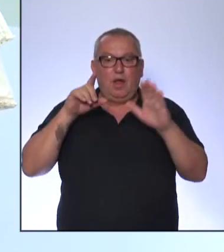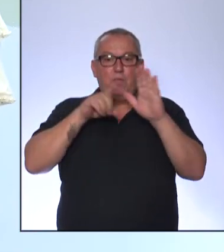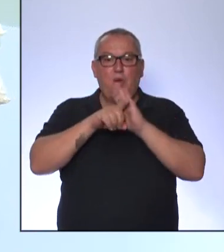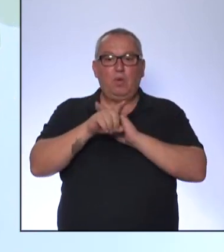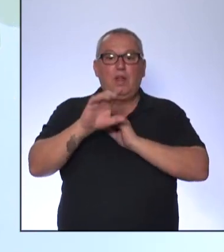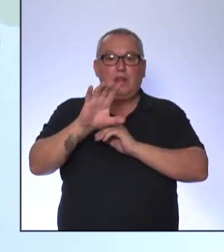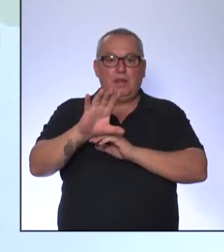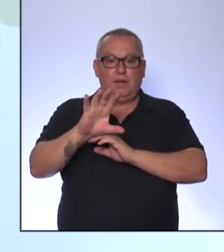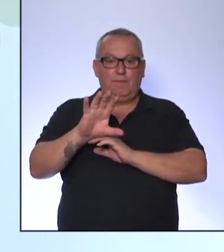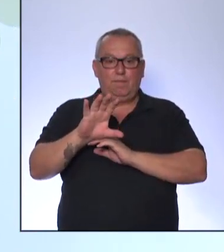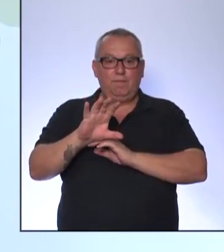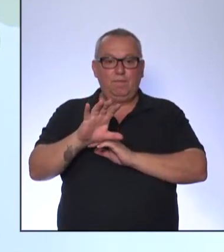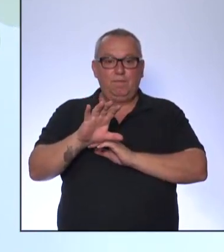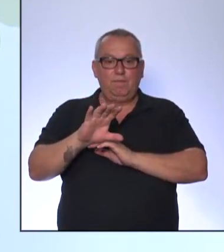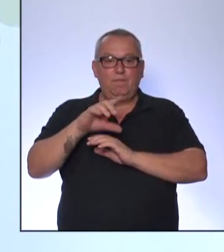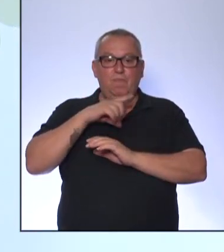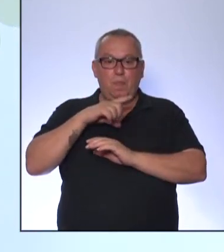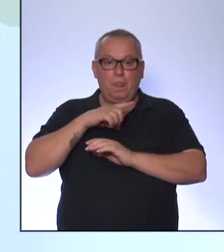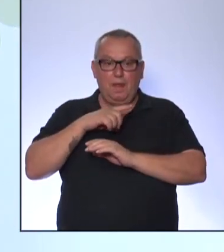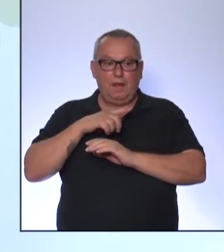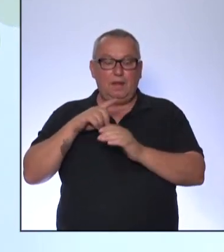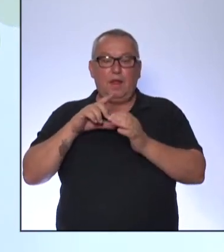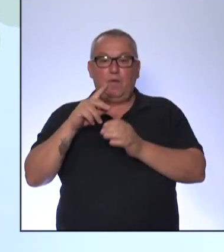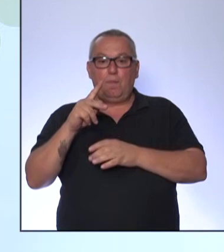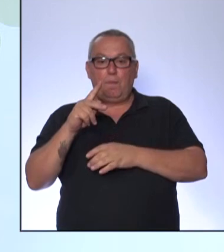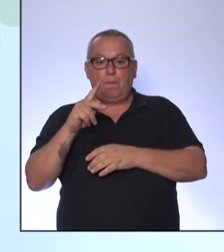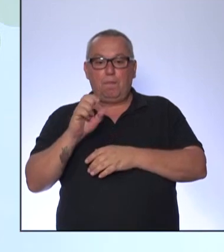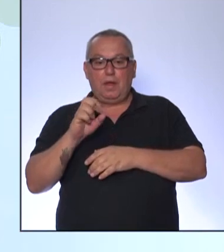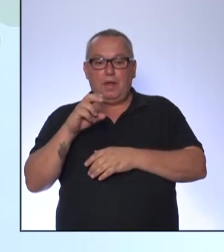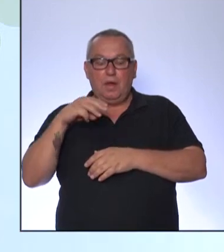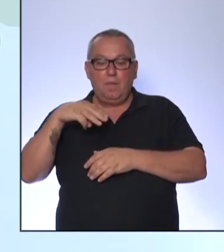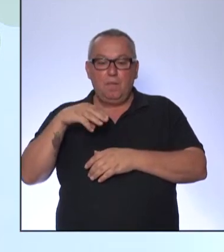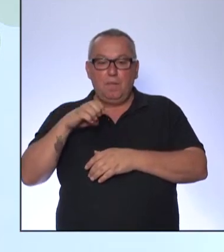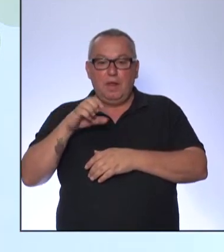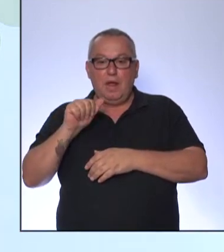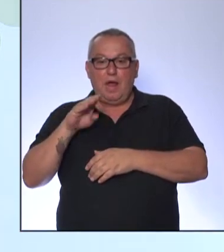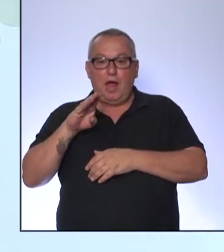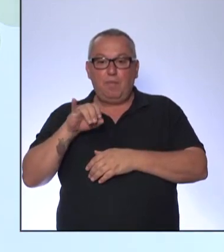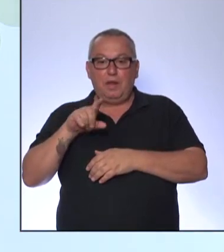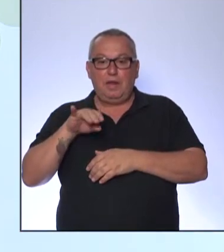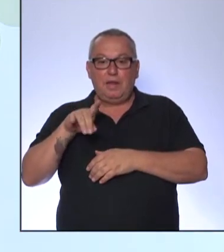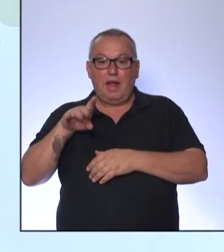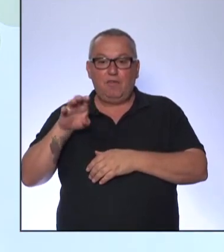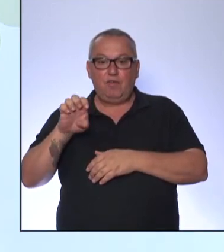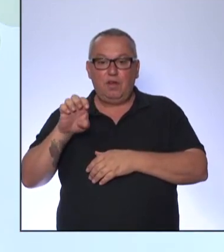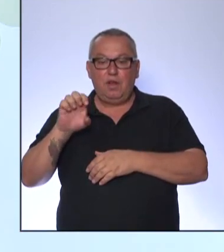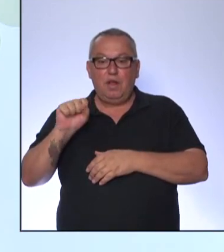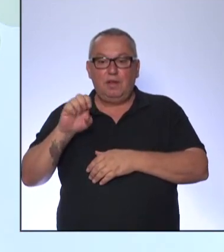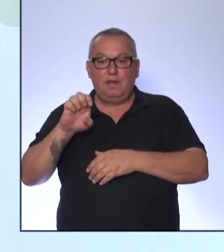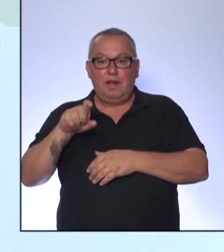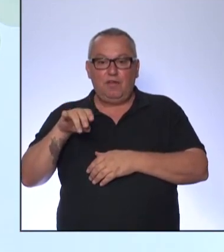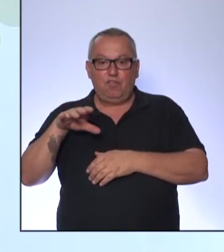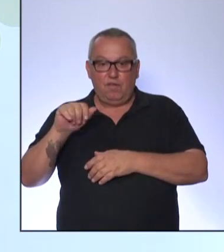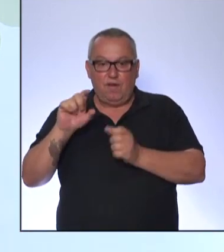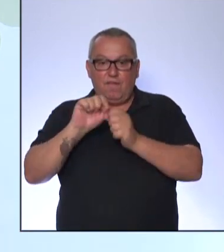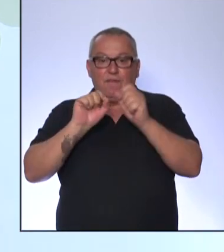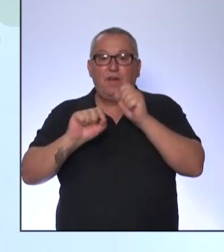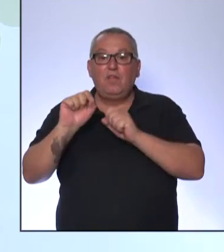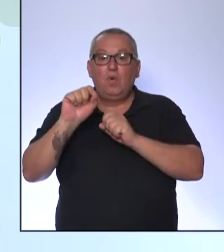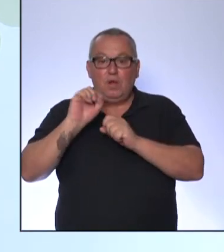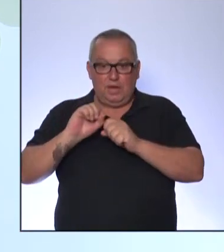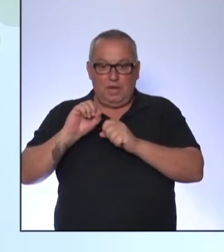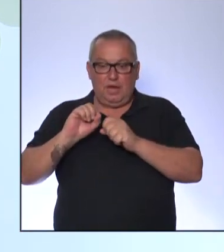assim: a gente tem uma permeabilidade seletiva. Essa permeabilidade seletiva, ela vai fazer com que essa célula